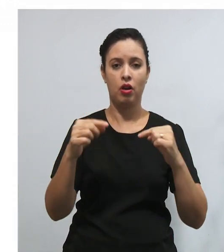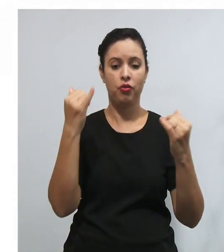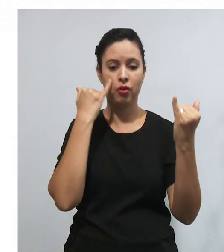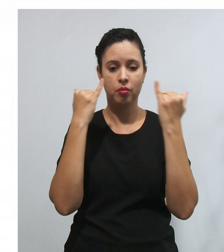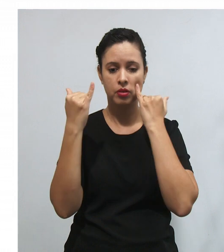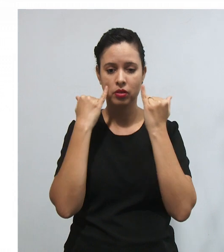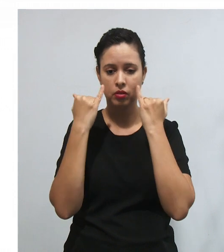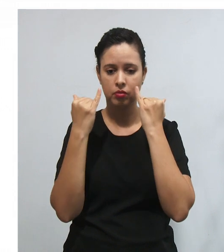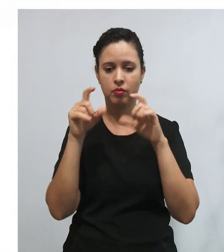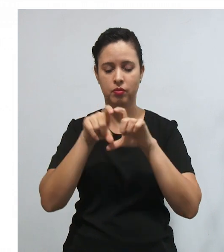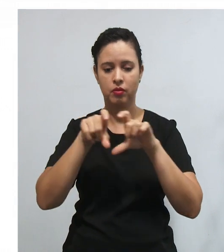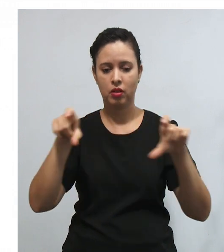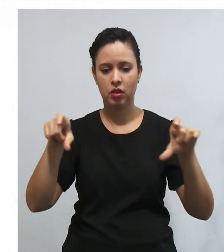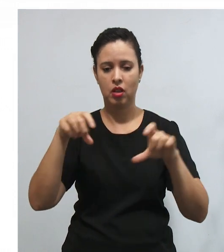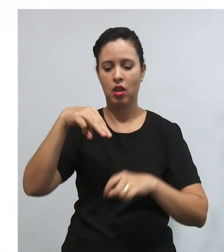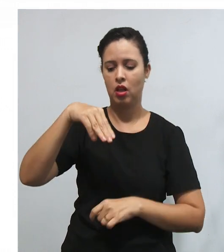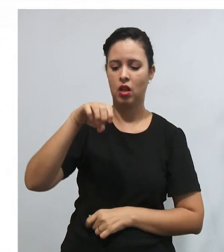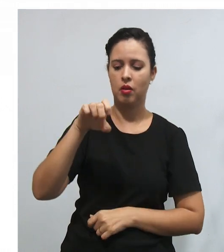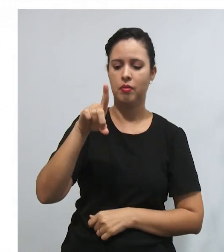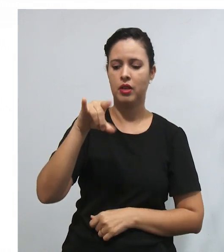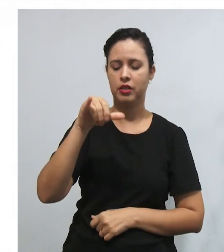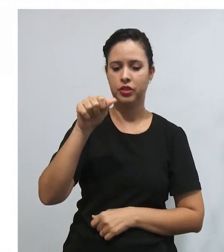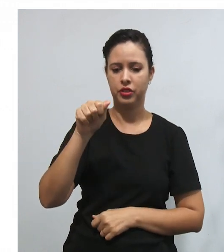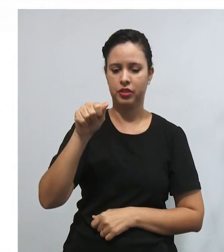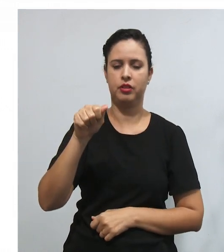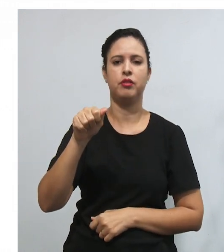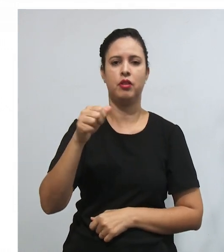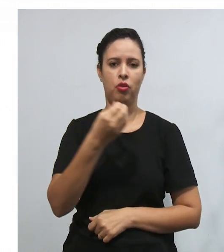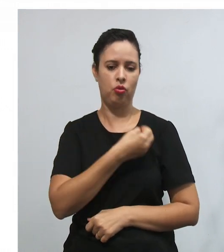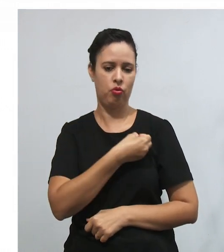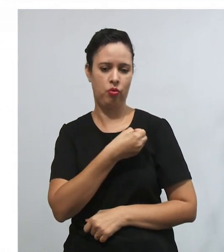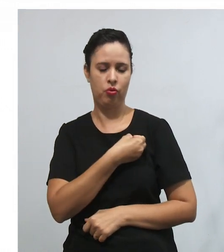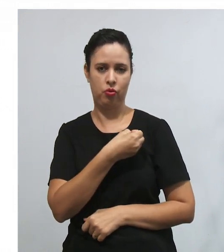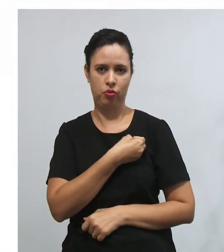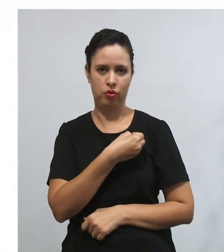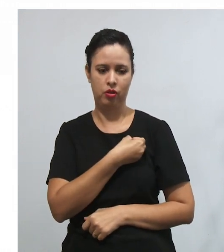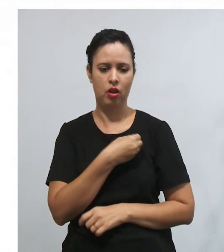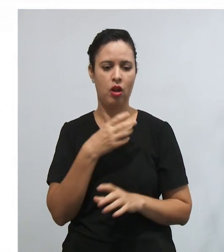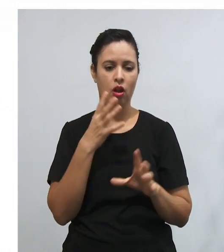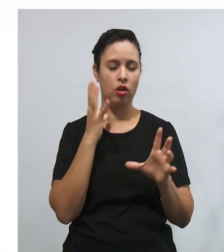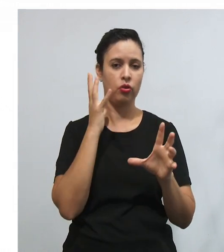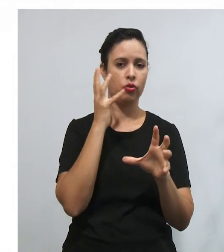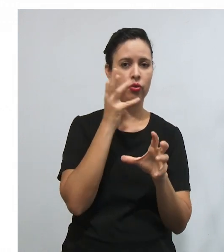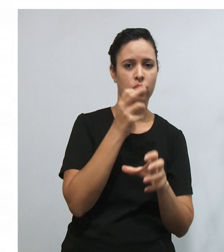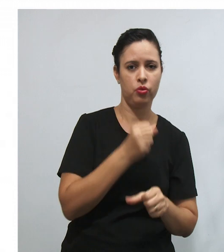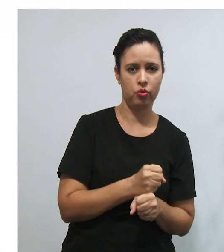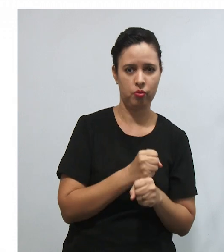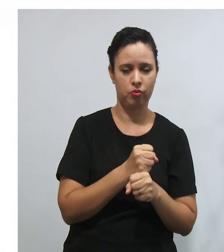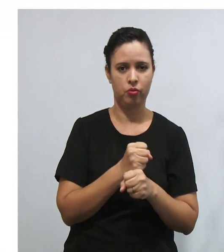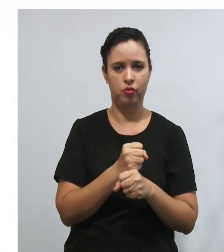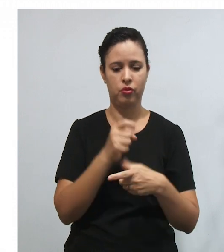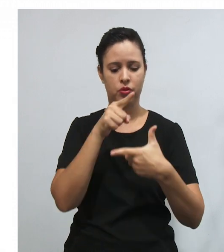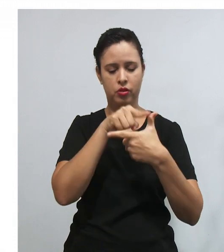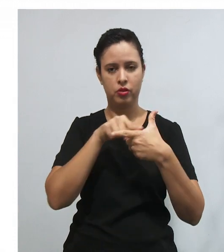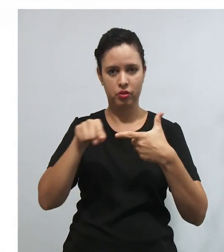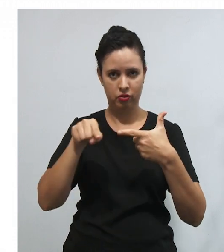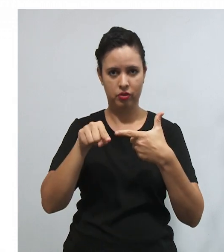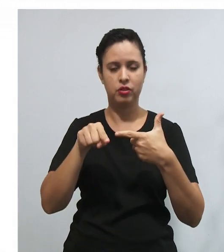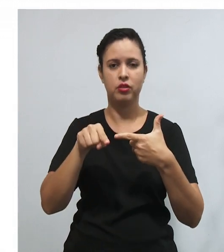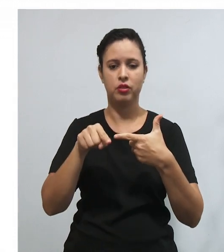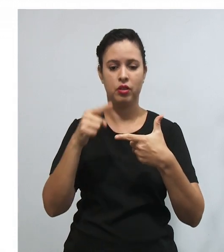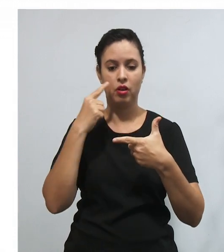dessa turma? Então, processou todas as notas, né, dividiu pela quantidade de alunos e gerou uma média razoável, uma média boa,